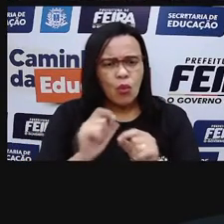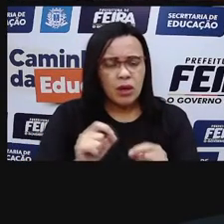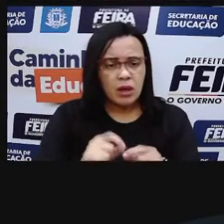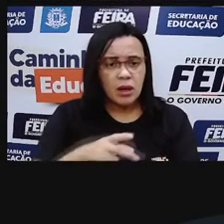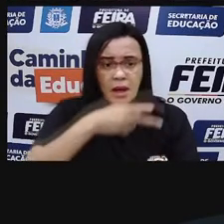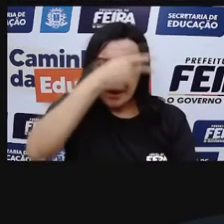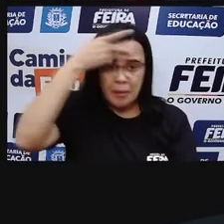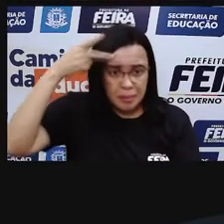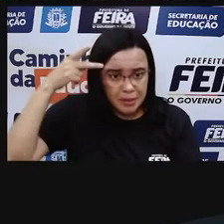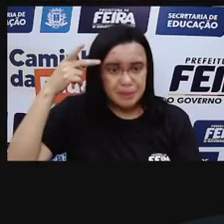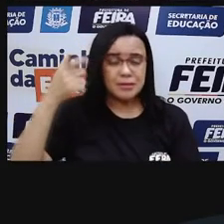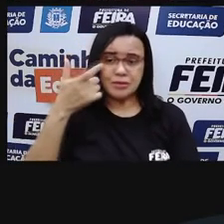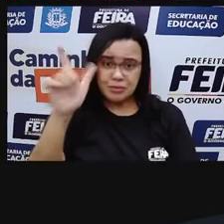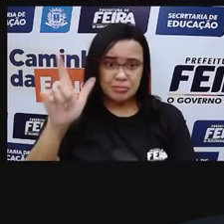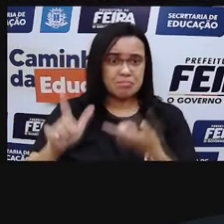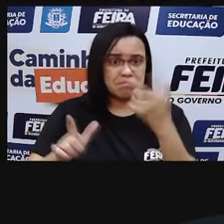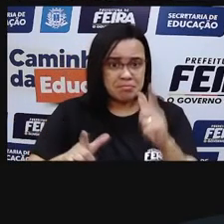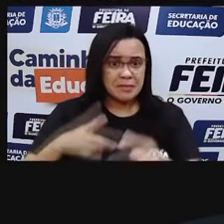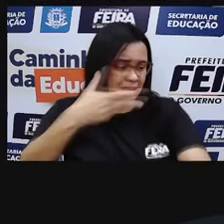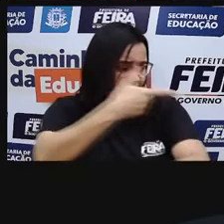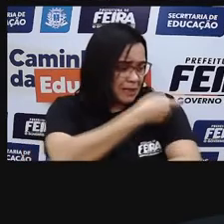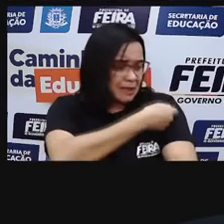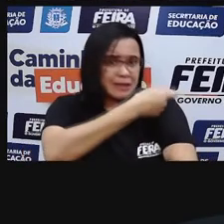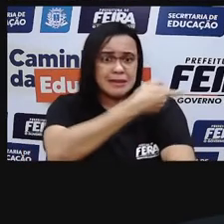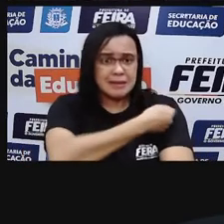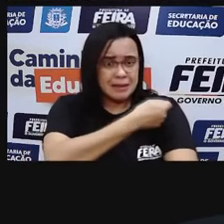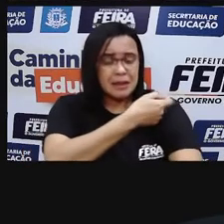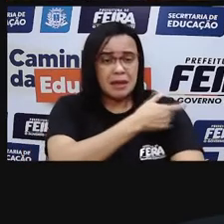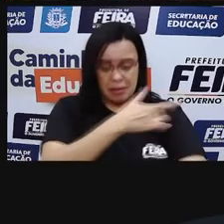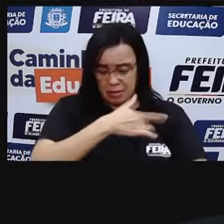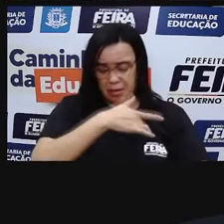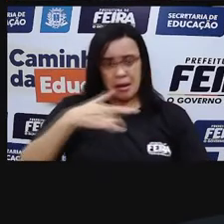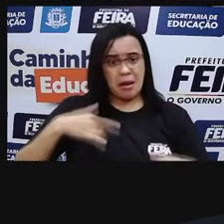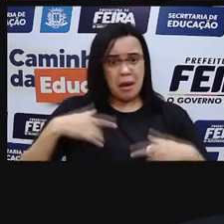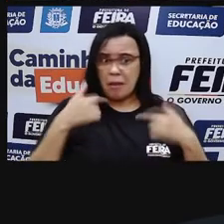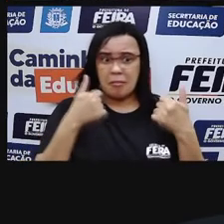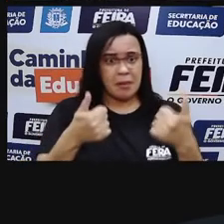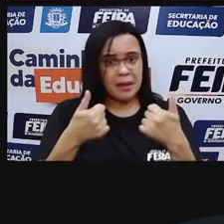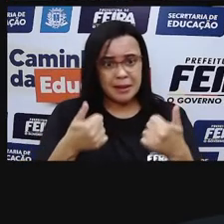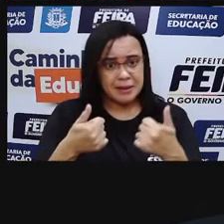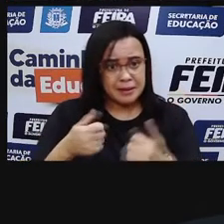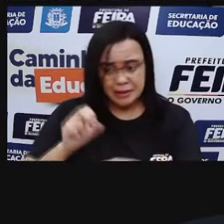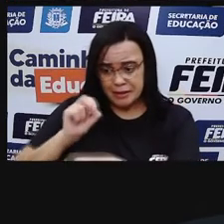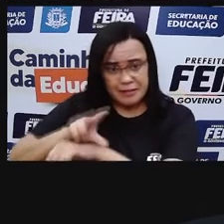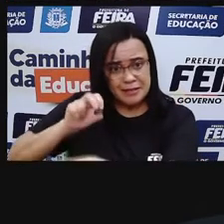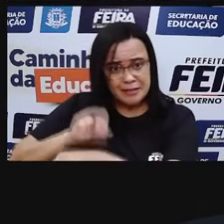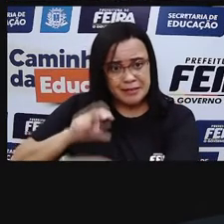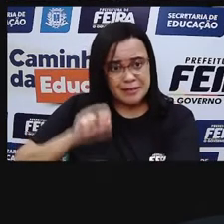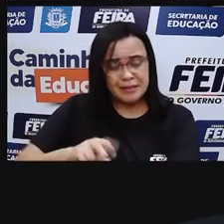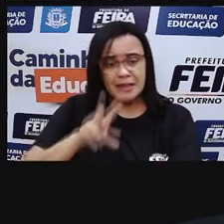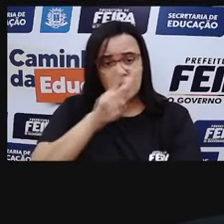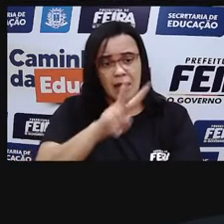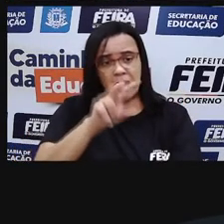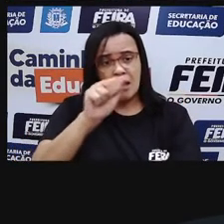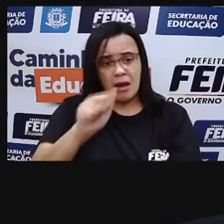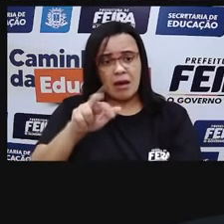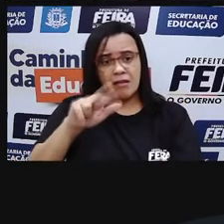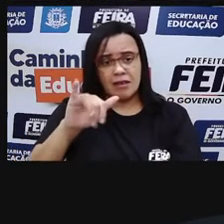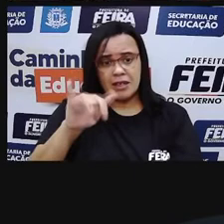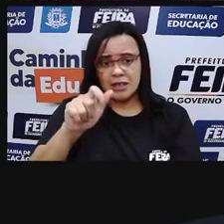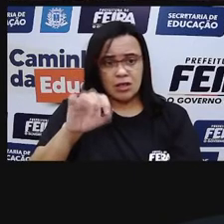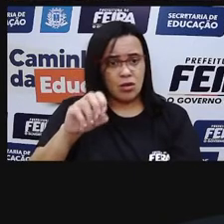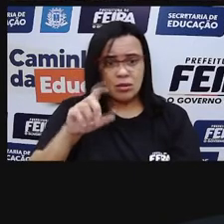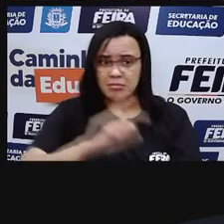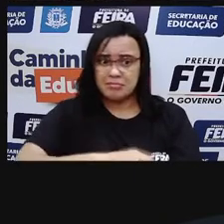então, ele foi, escreveu todos os seus registros, toda a sua pesquisa em um livro e publicou, tá? E